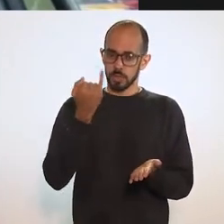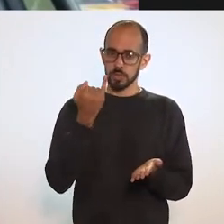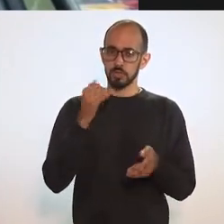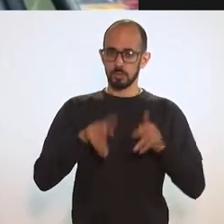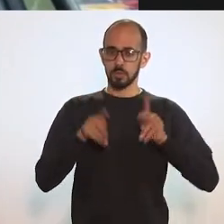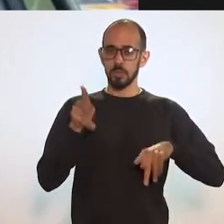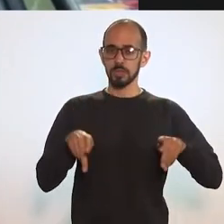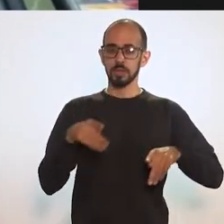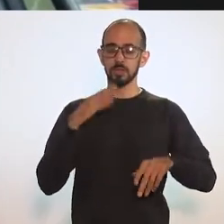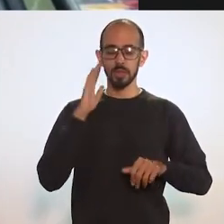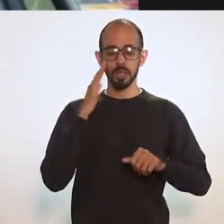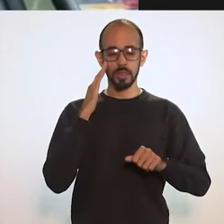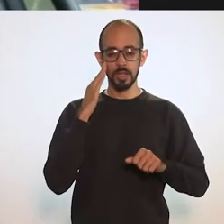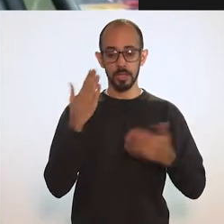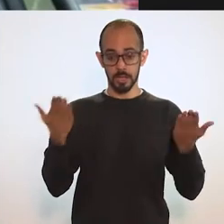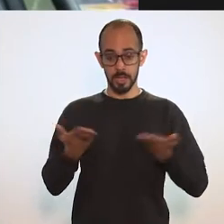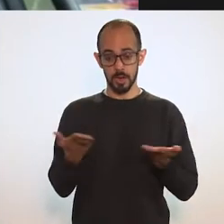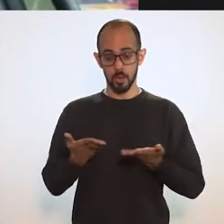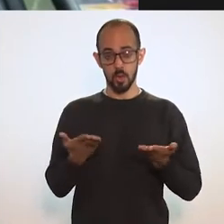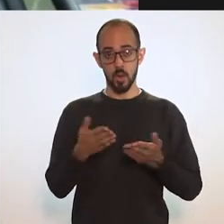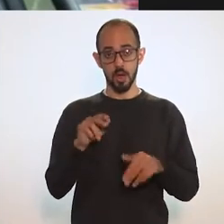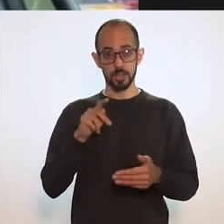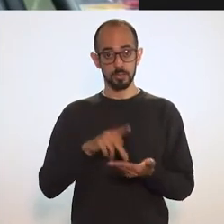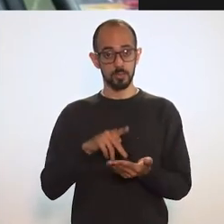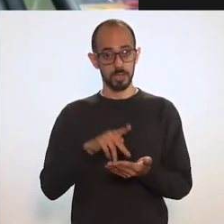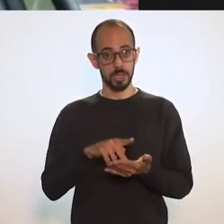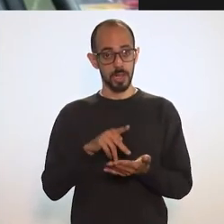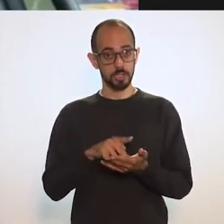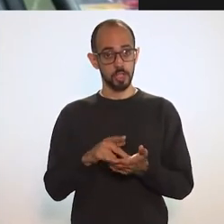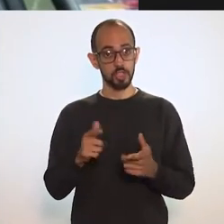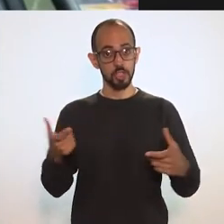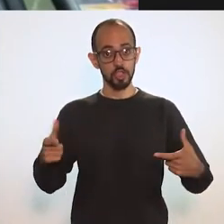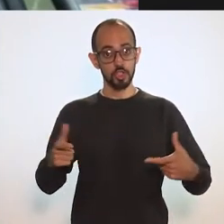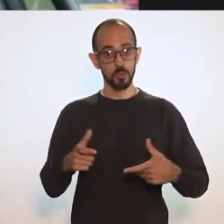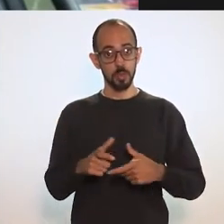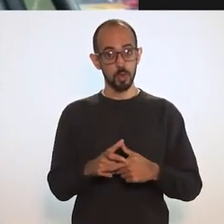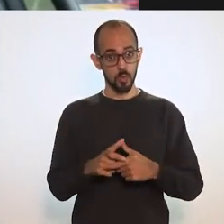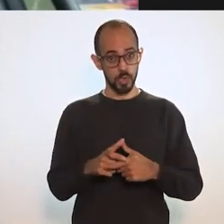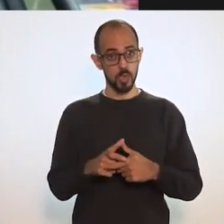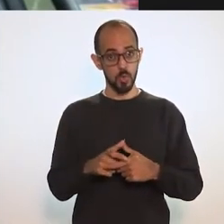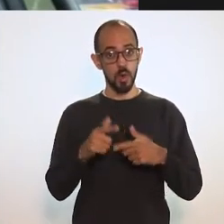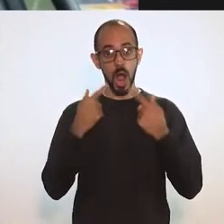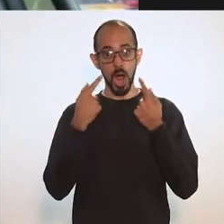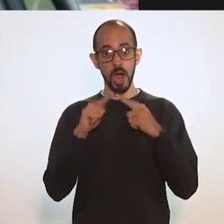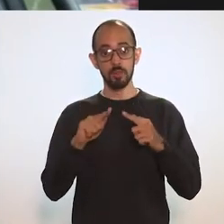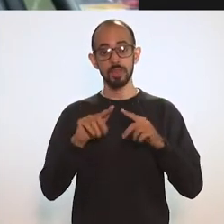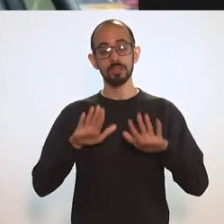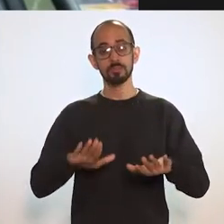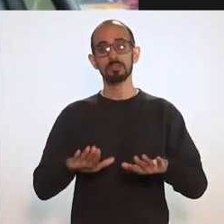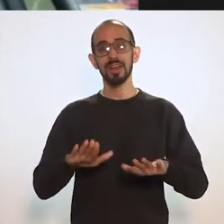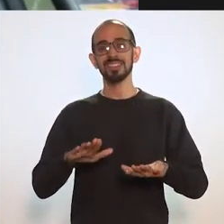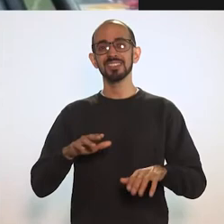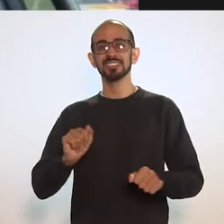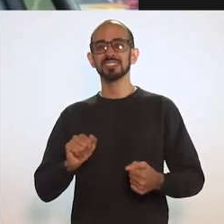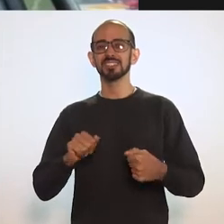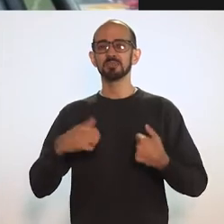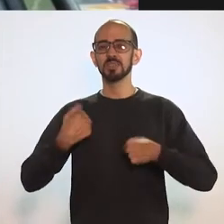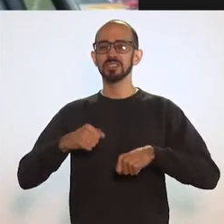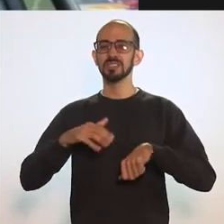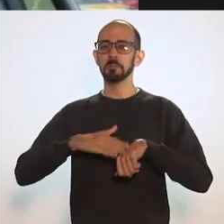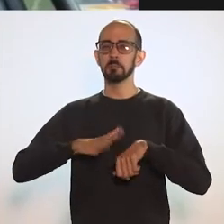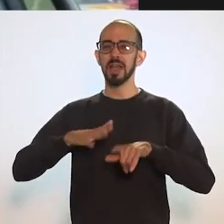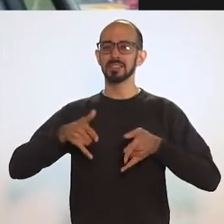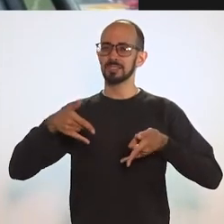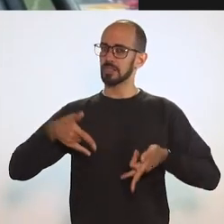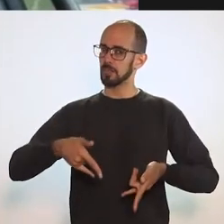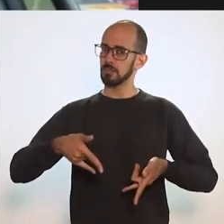que agora a gente, de fato, diminuiu a letalidade individual, mas a gente escasseou ainda mais o número de leitos com isso.